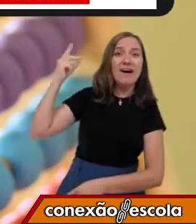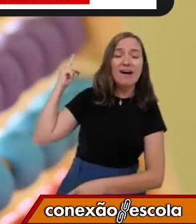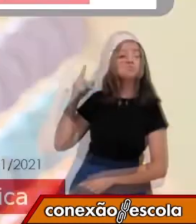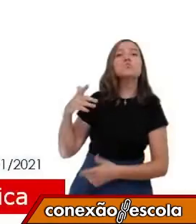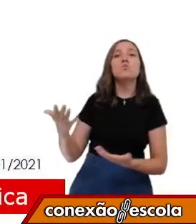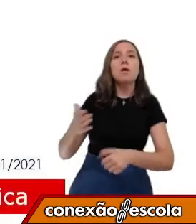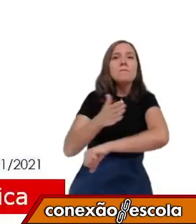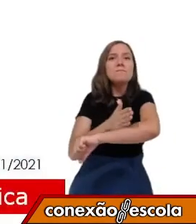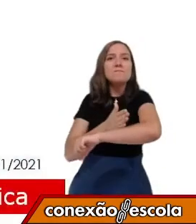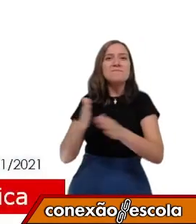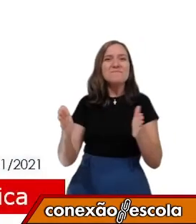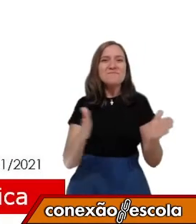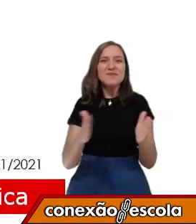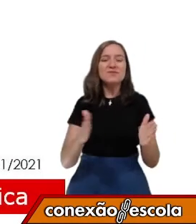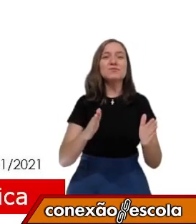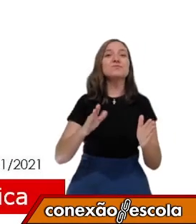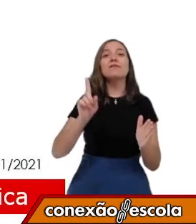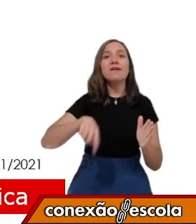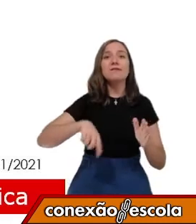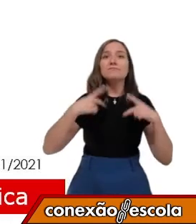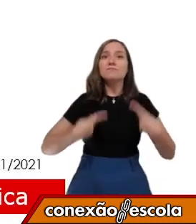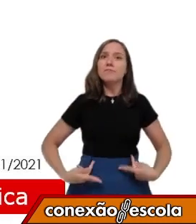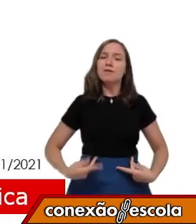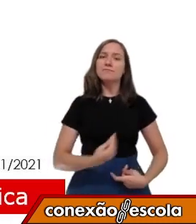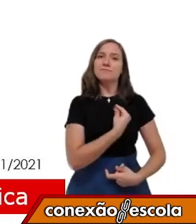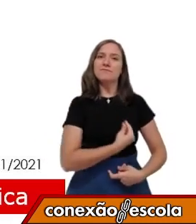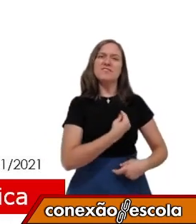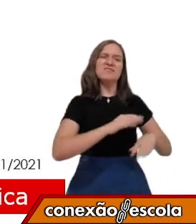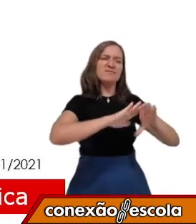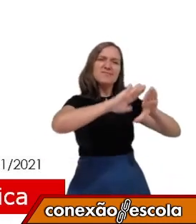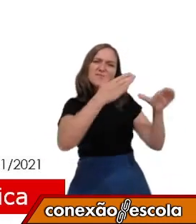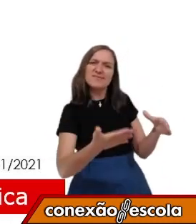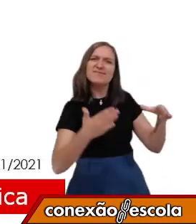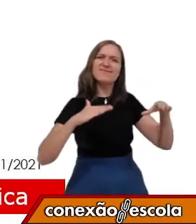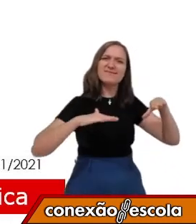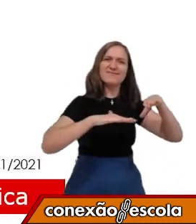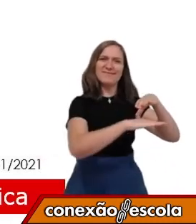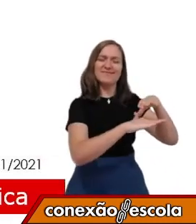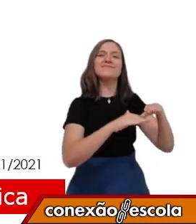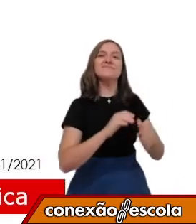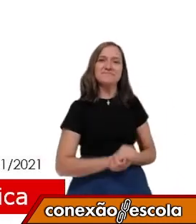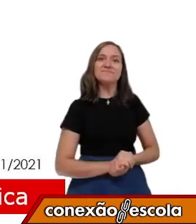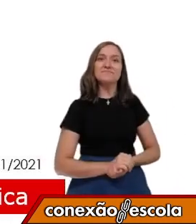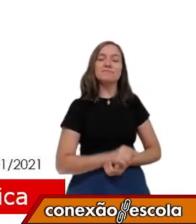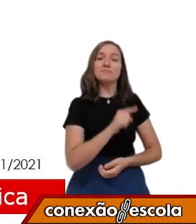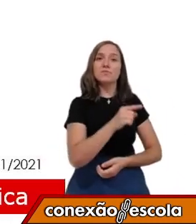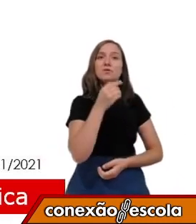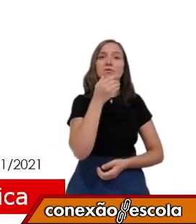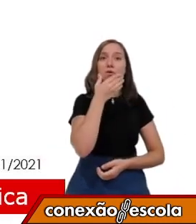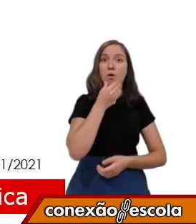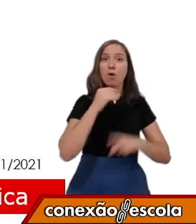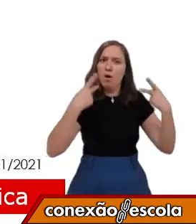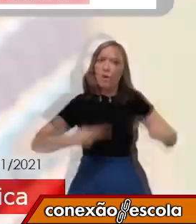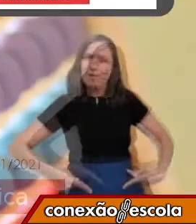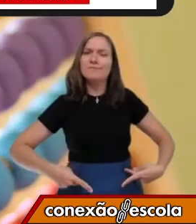período que o homem habitavam as cavernas, certo? Quando o homem deixa de ser nômade